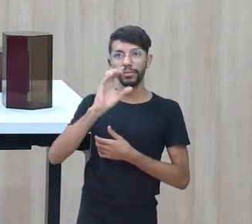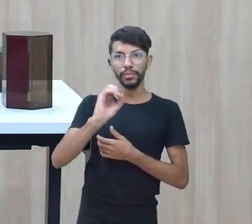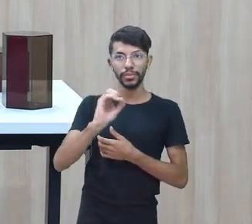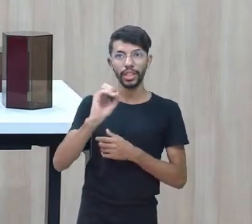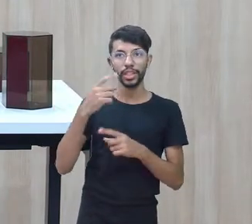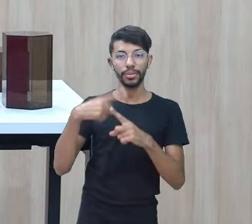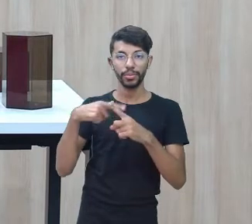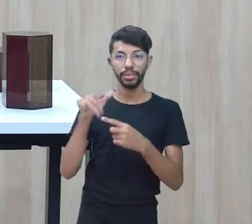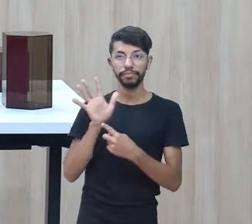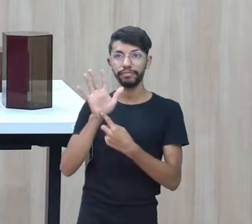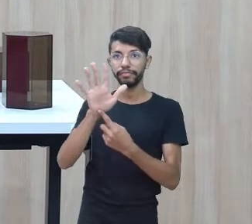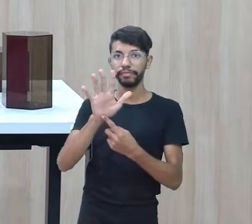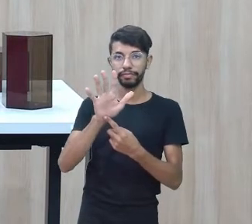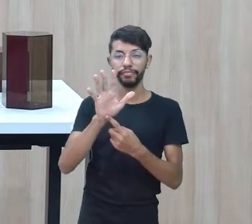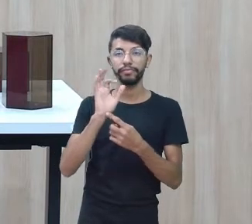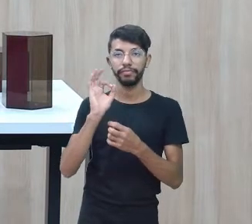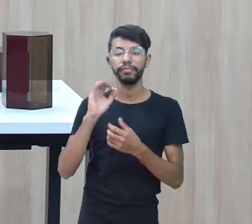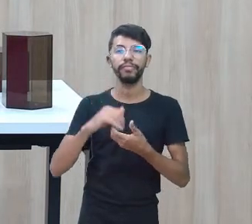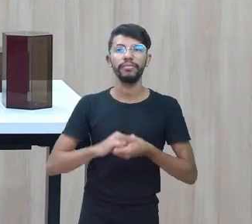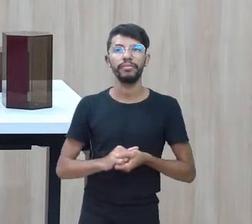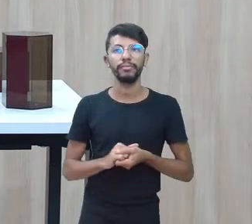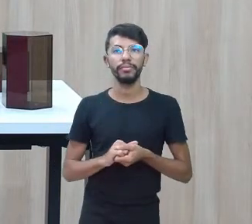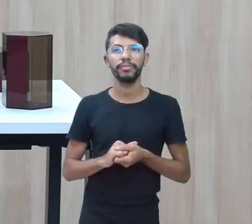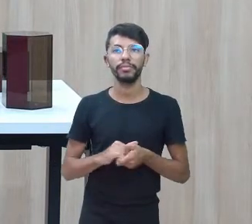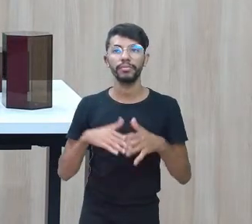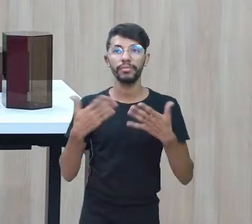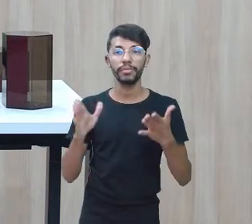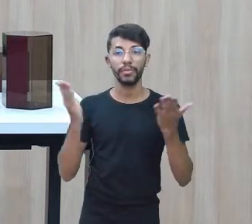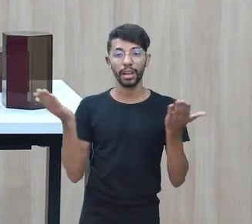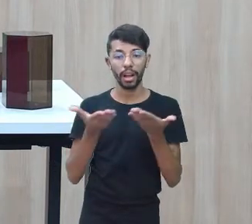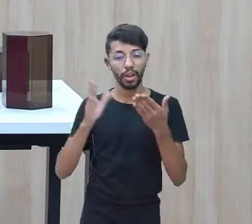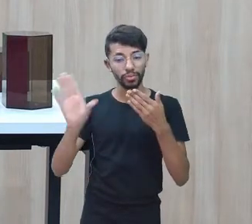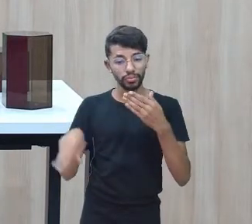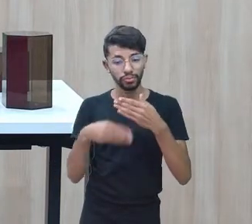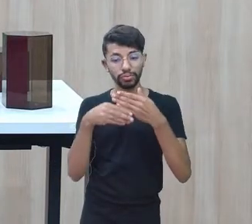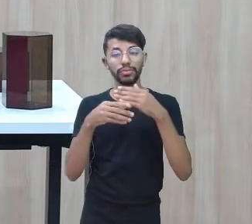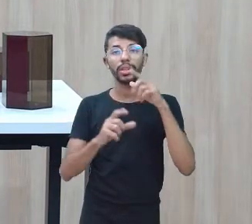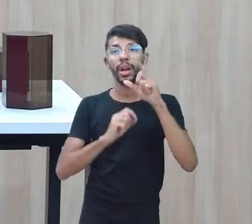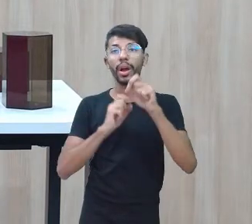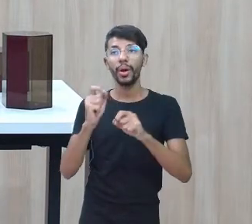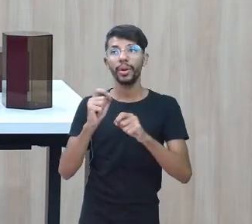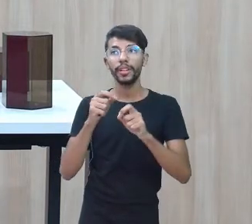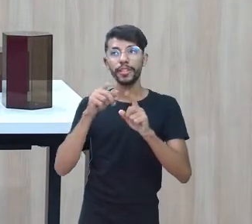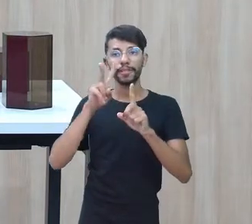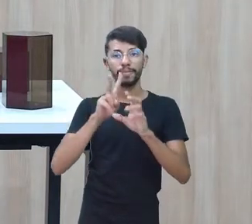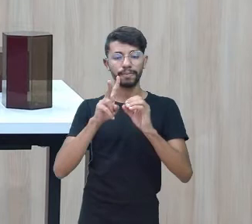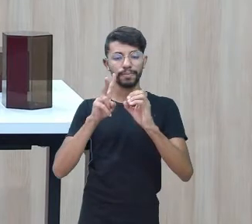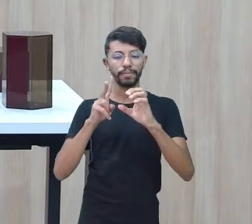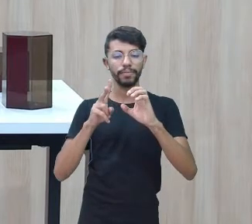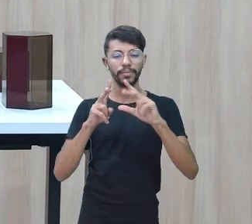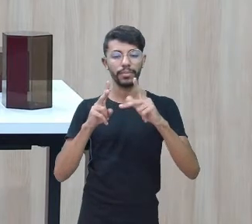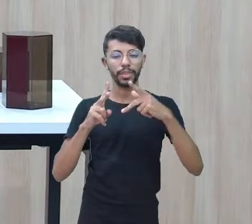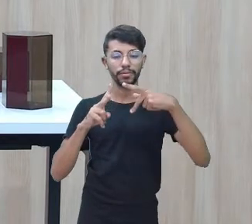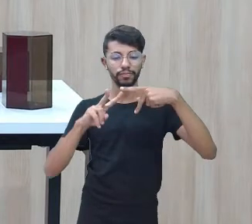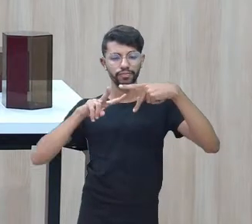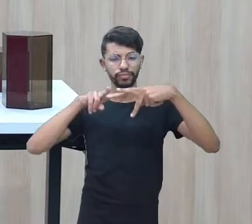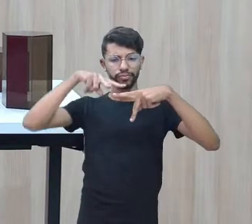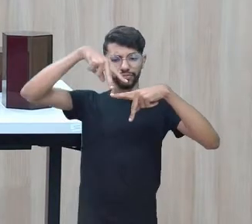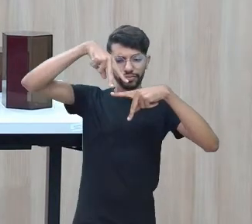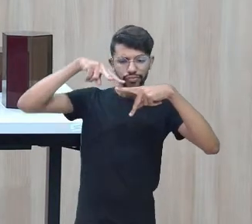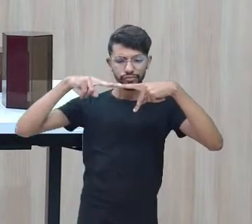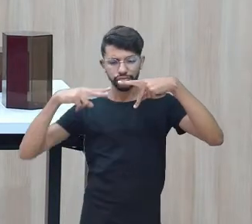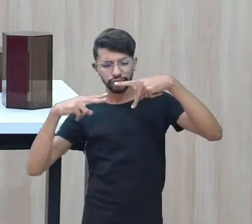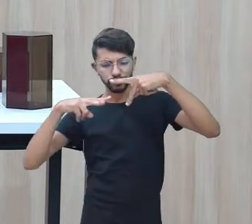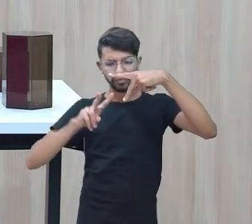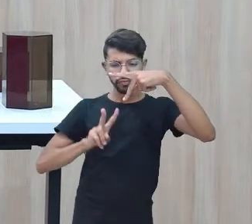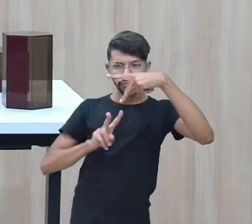que ele aparece aqui em cima. E agora eu vou completar essas visões que a gente pode ter desse 10, em cima e embaixo, de